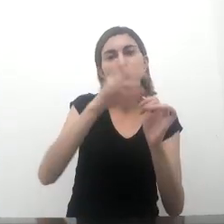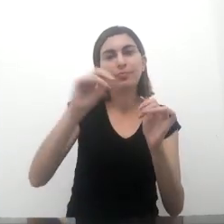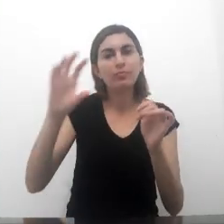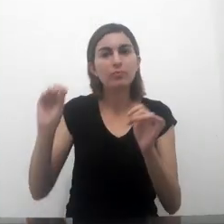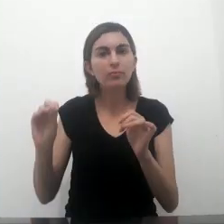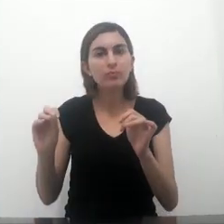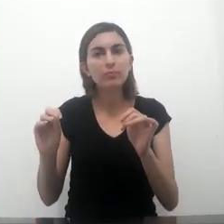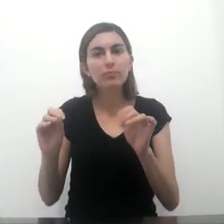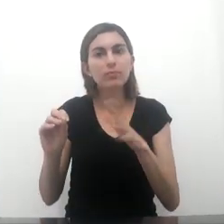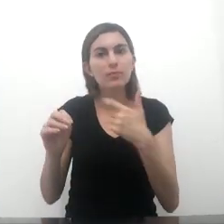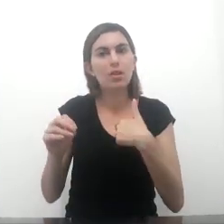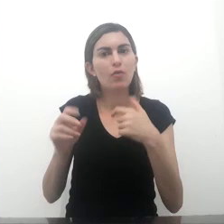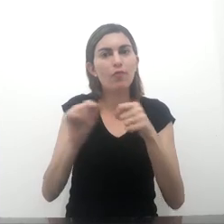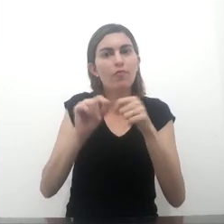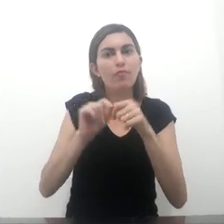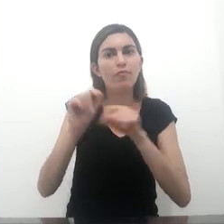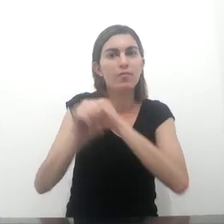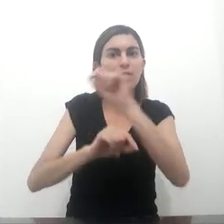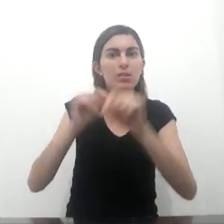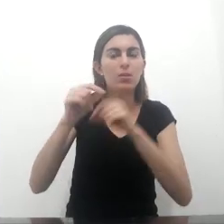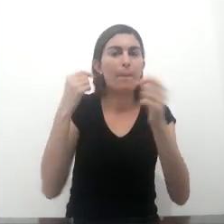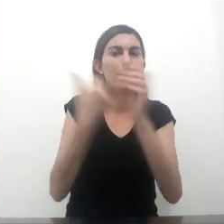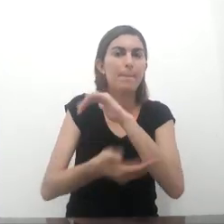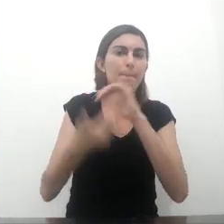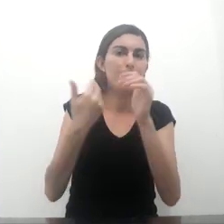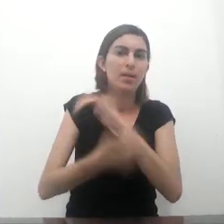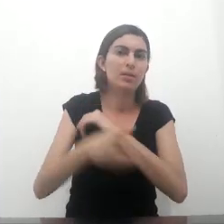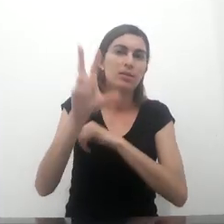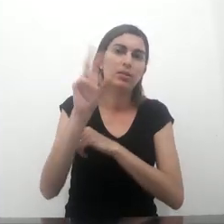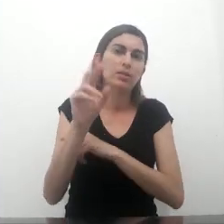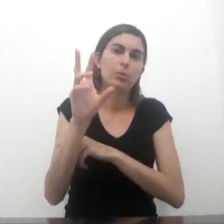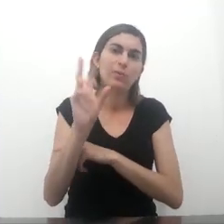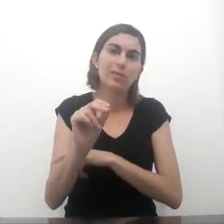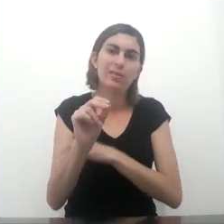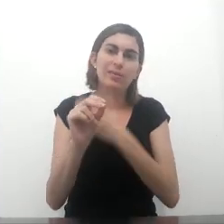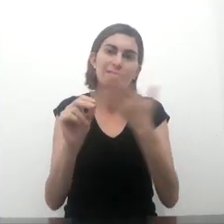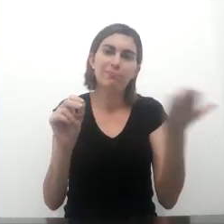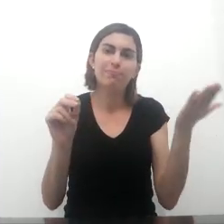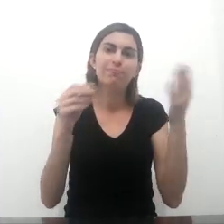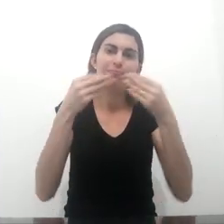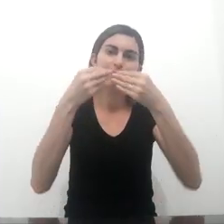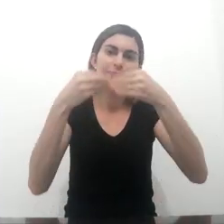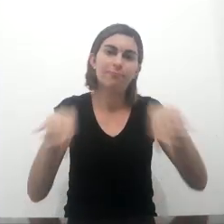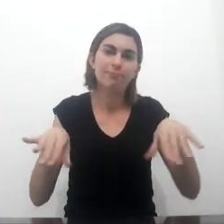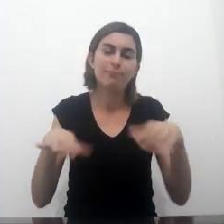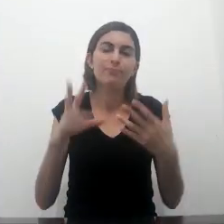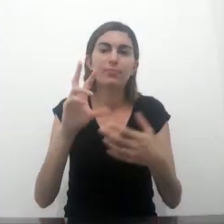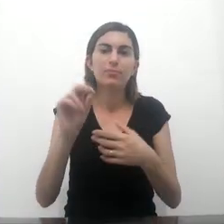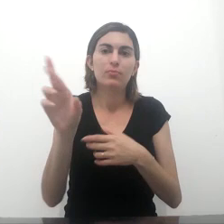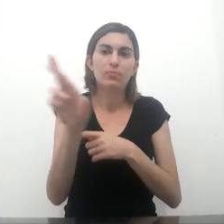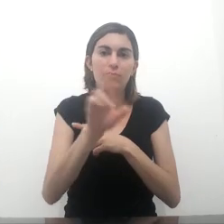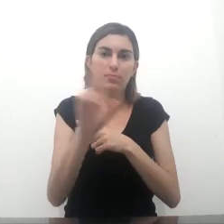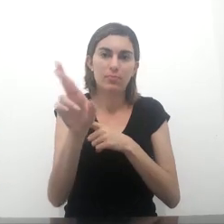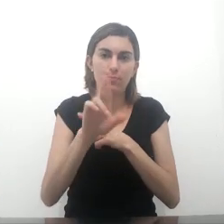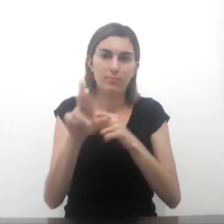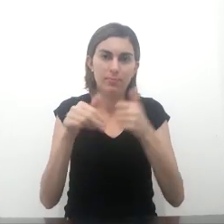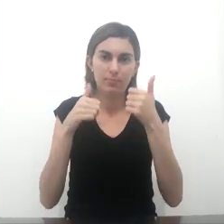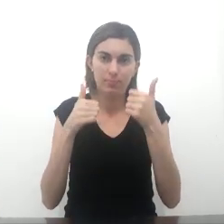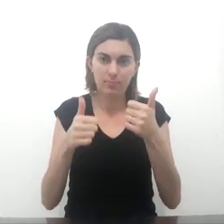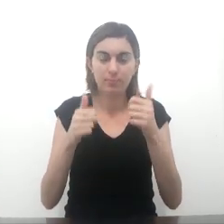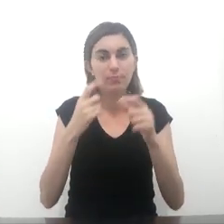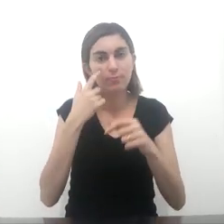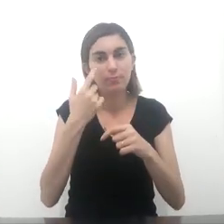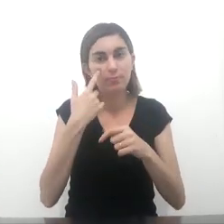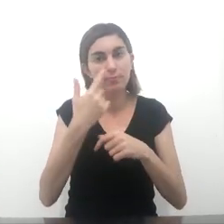por 100, eu estou fazendo o quê? Estou perdendo 50. Então estou tendo um prejuízo de R$50.